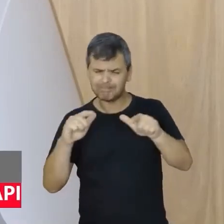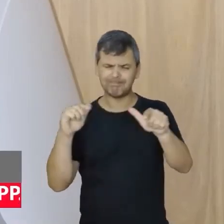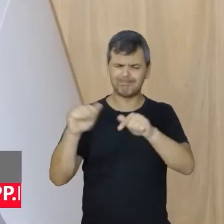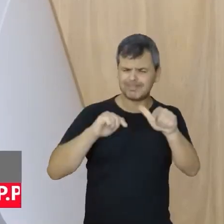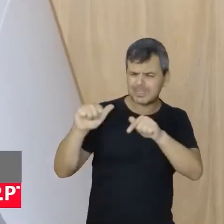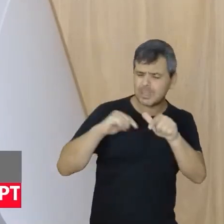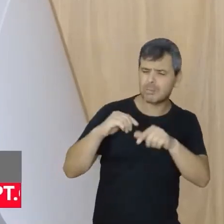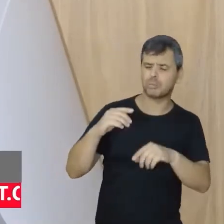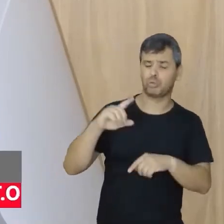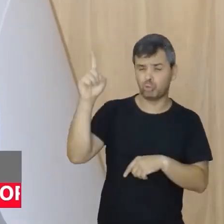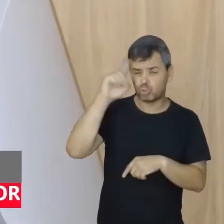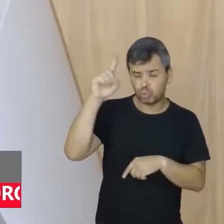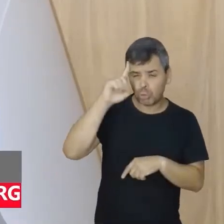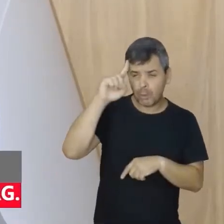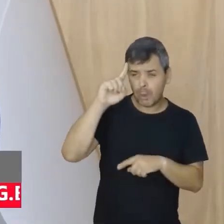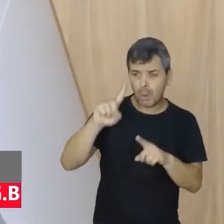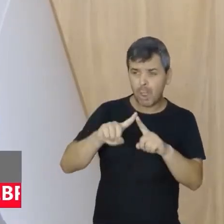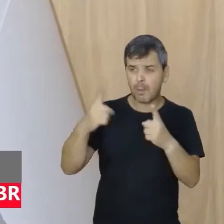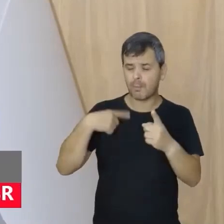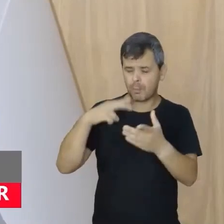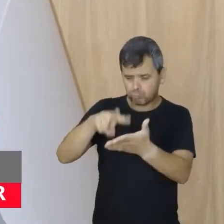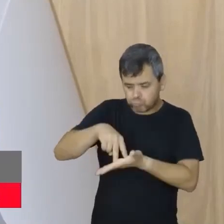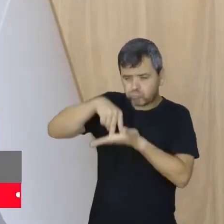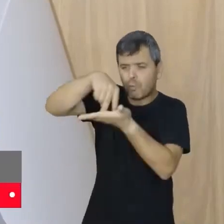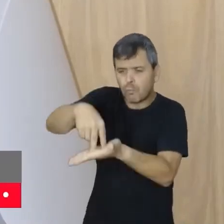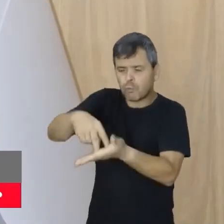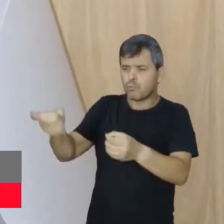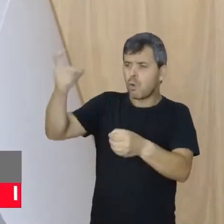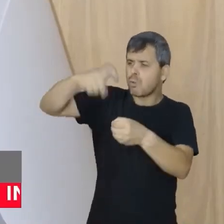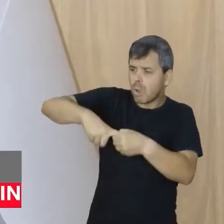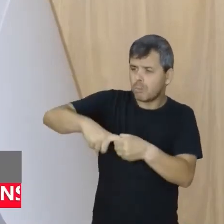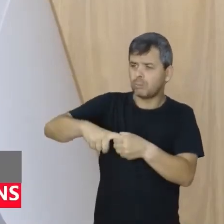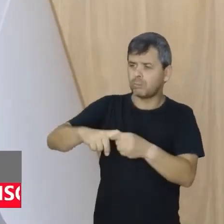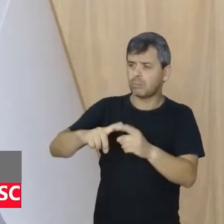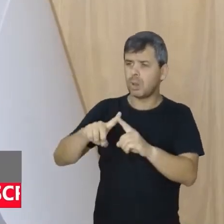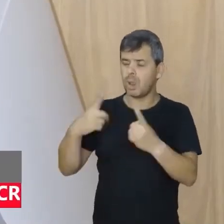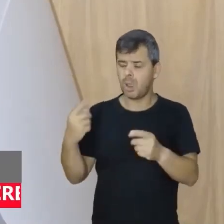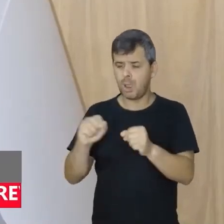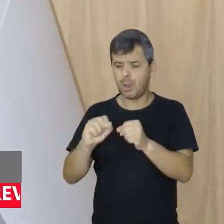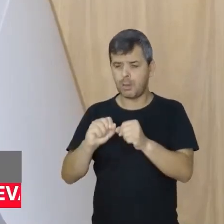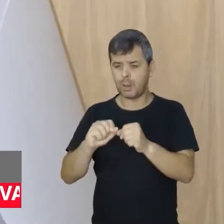sem descanso, para colocar de pé novamente esse programa. Nós estamos agora já com